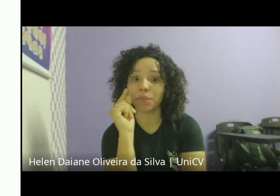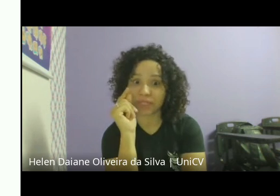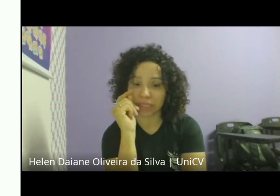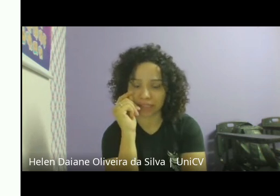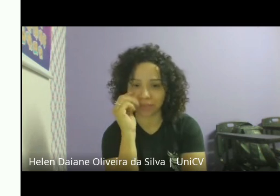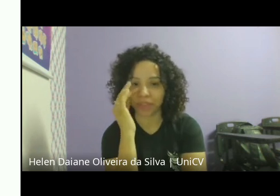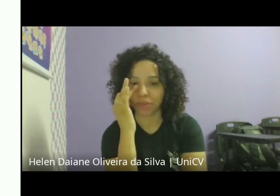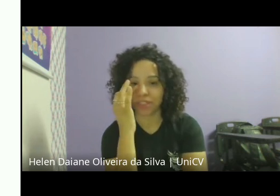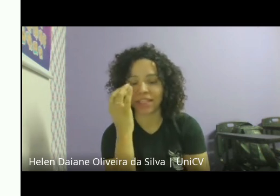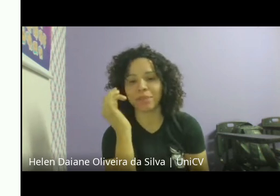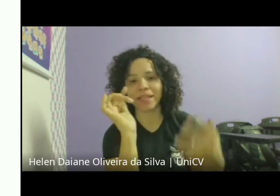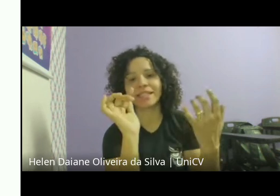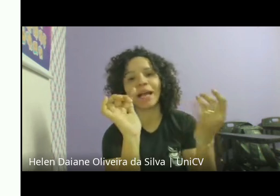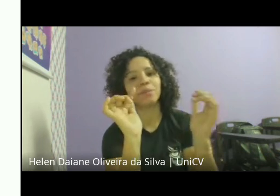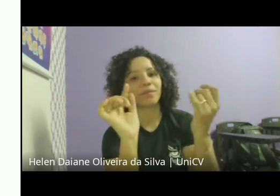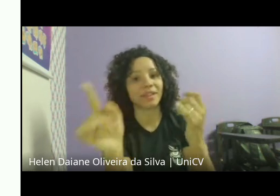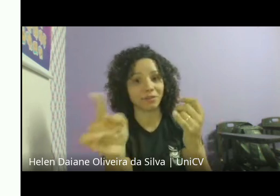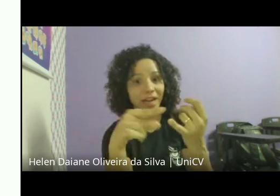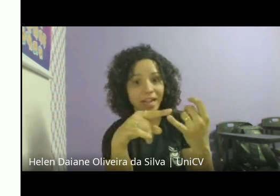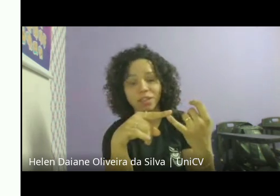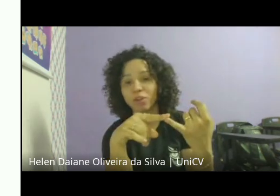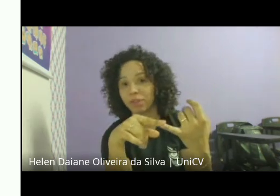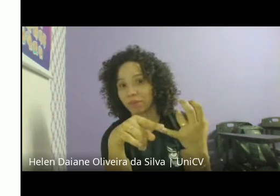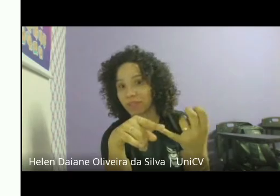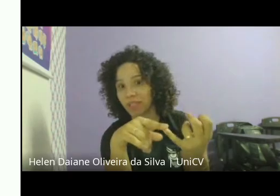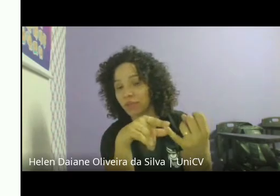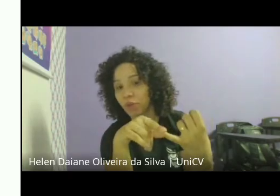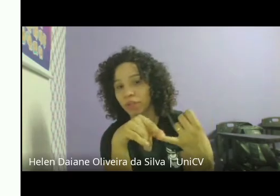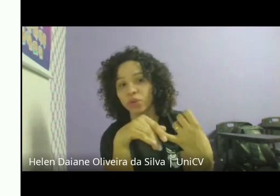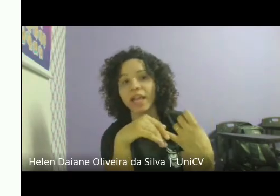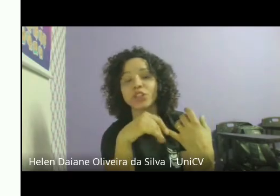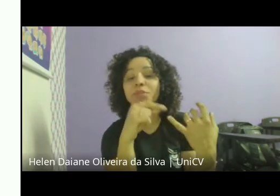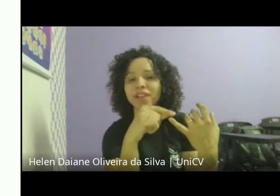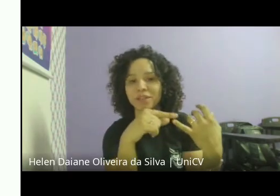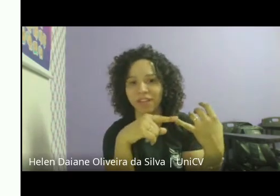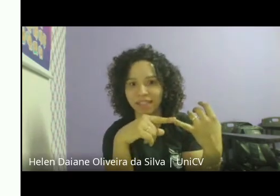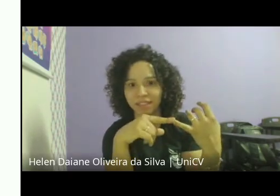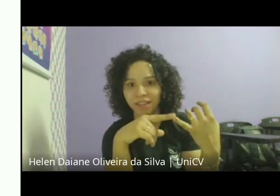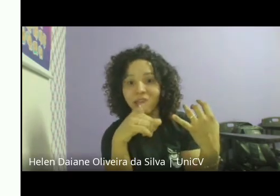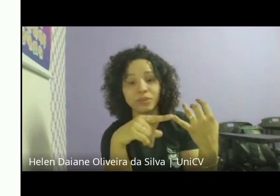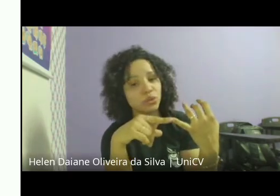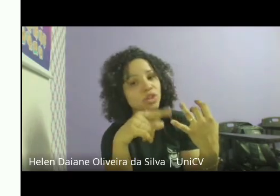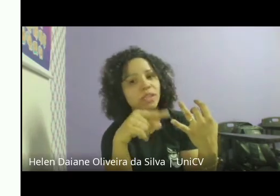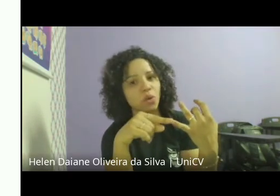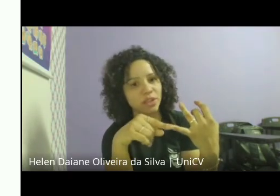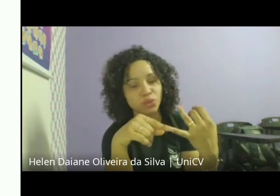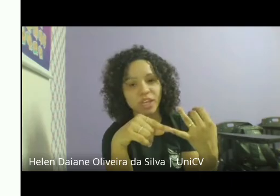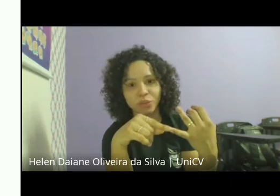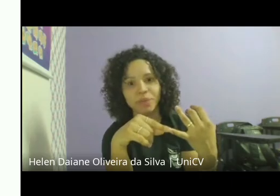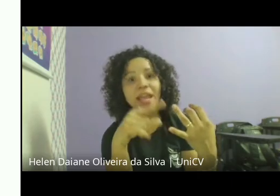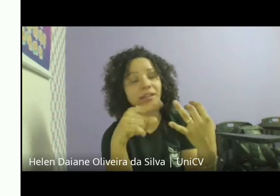Na música, você tem que pensar na frase, igual eu falei para vocês, eu fui comprar chocolate. Como vai ficar essa frase? Ah, não tem sujeito, tem que